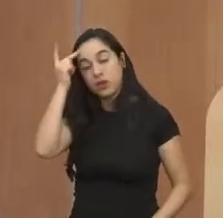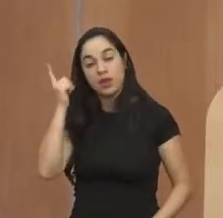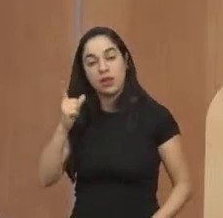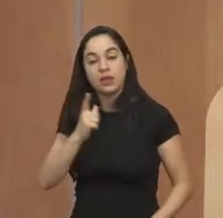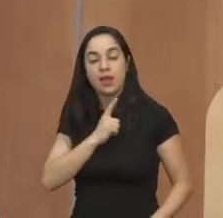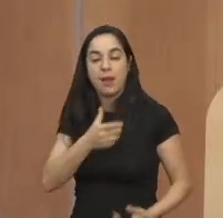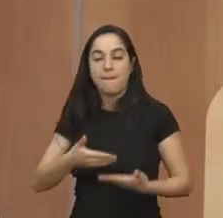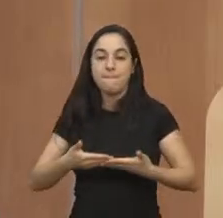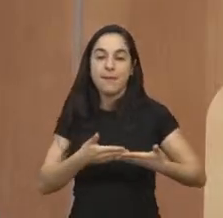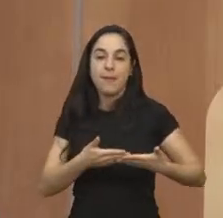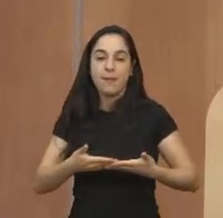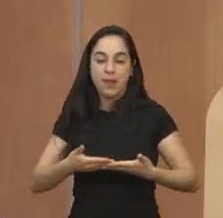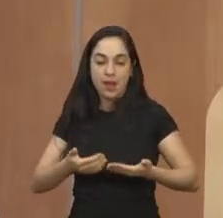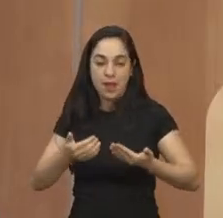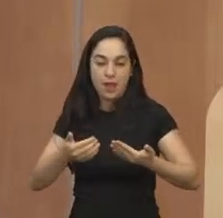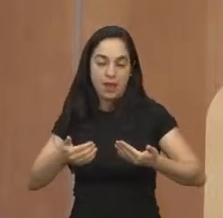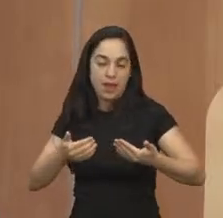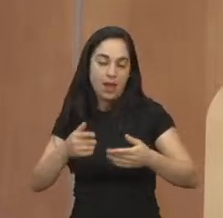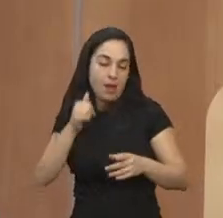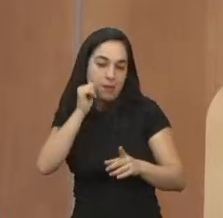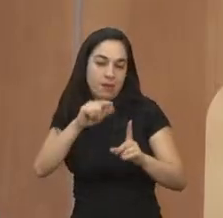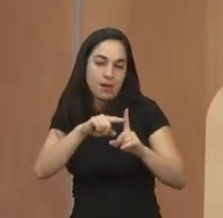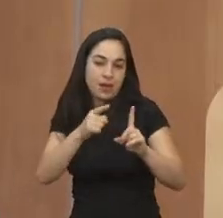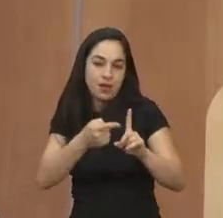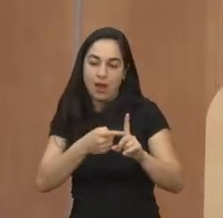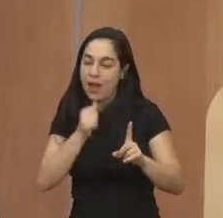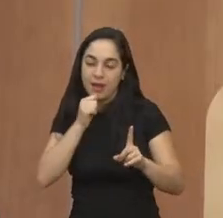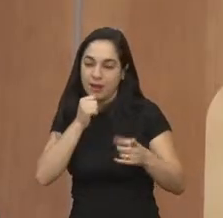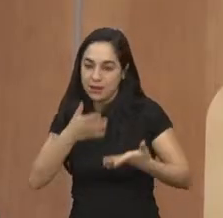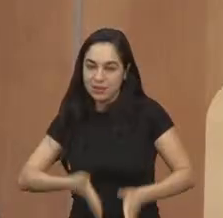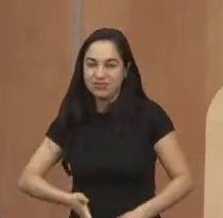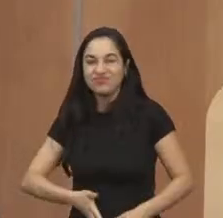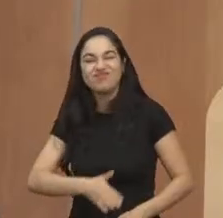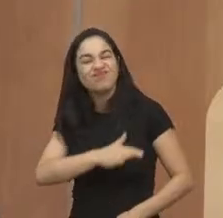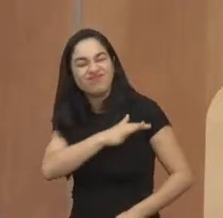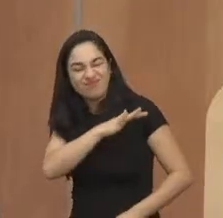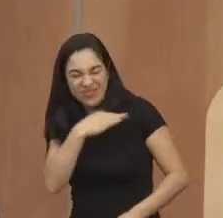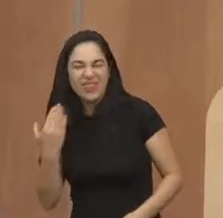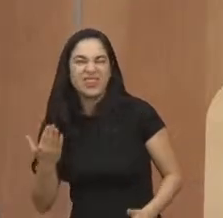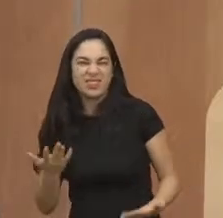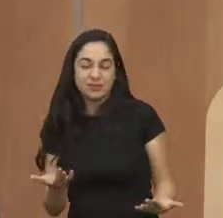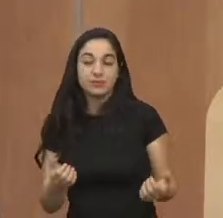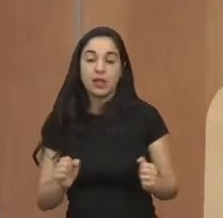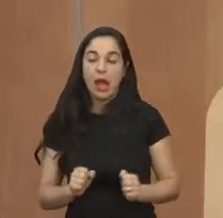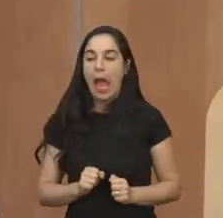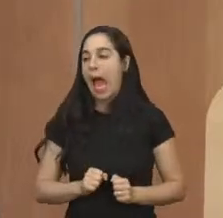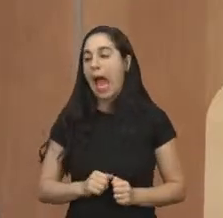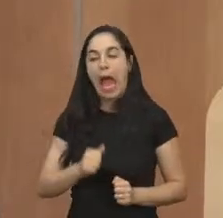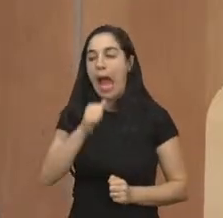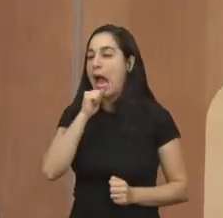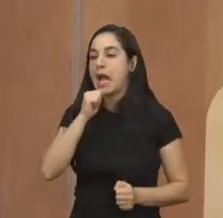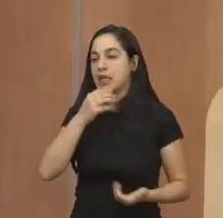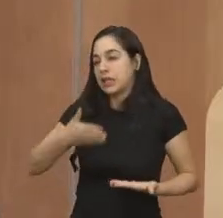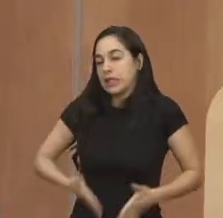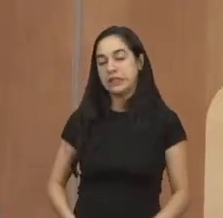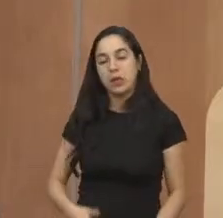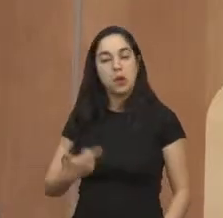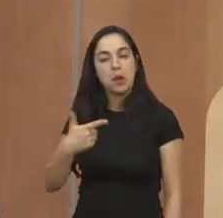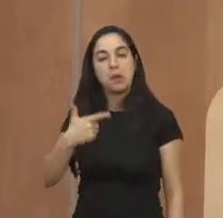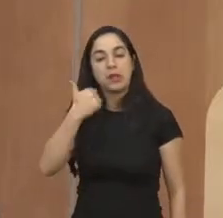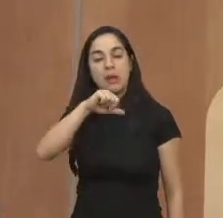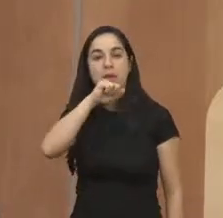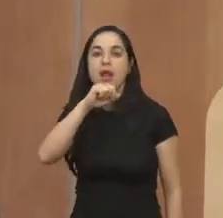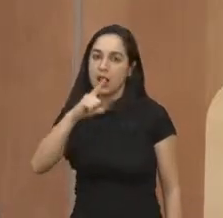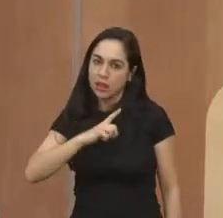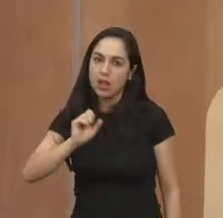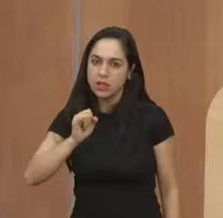luto, porque é uma vida. Muita gente fala assim, né? A criança não nasceu, então ali não tem uma mãe. Mas tem